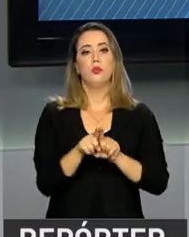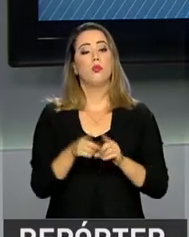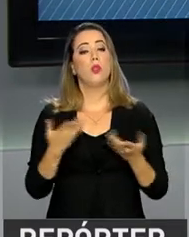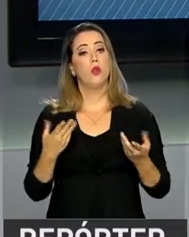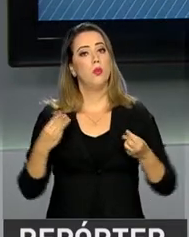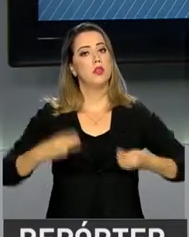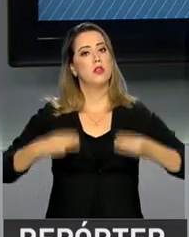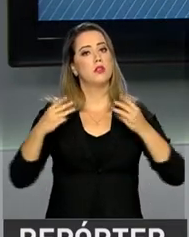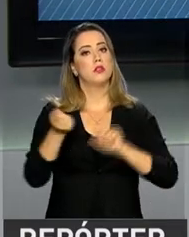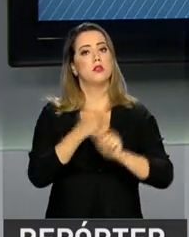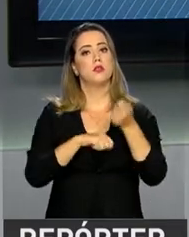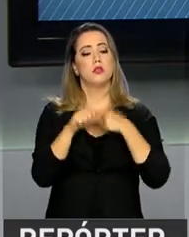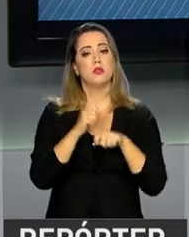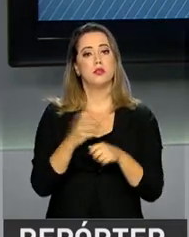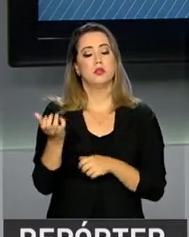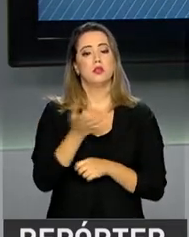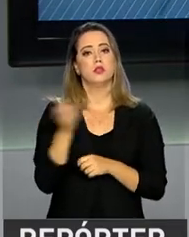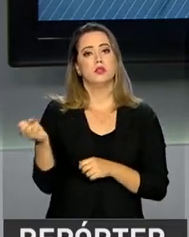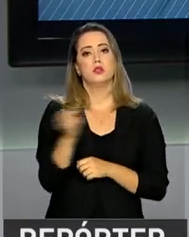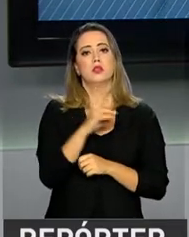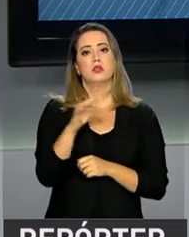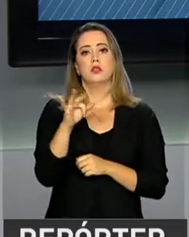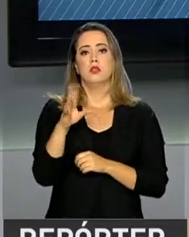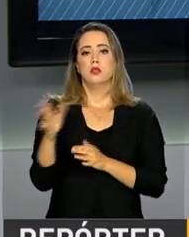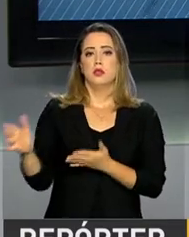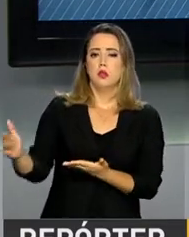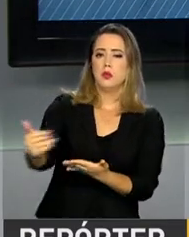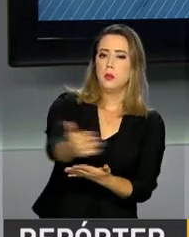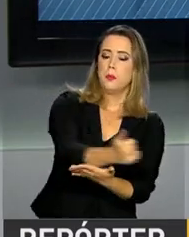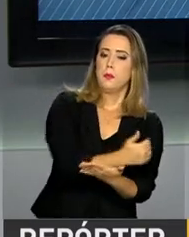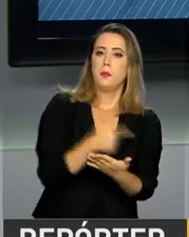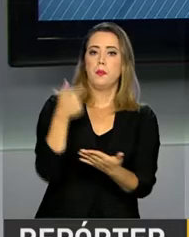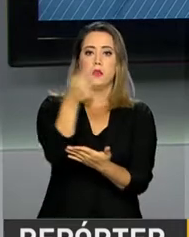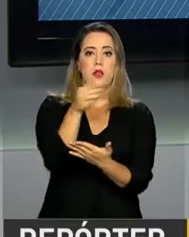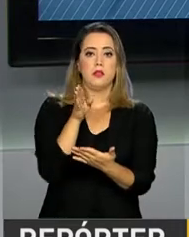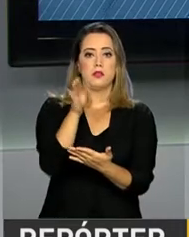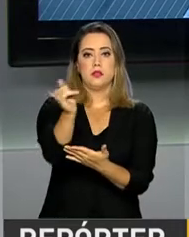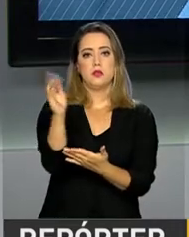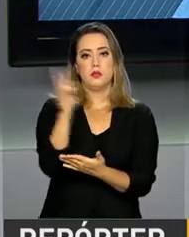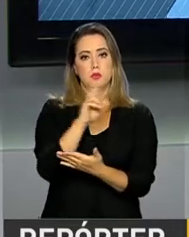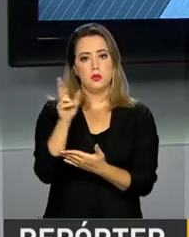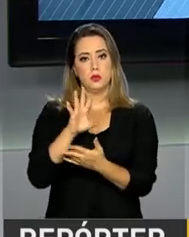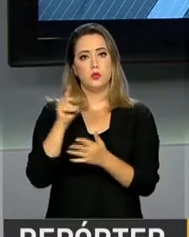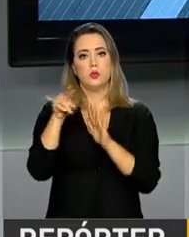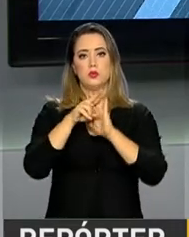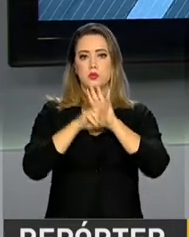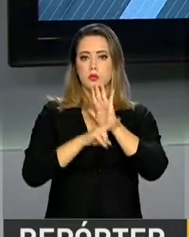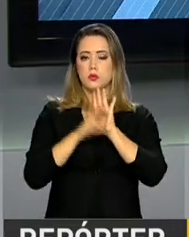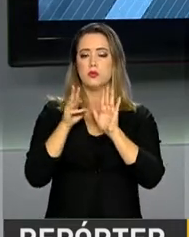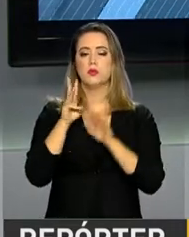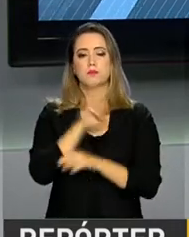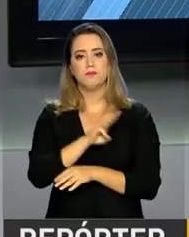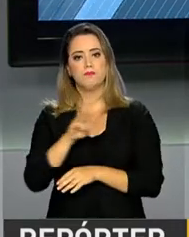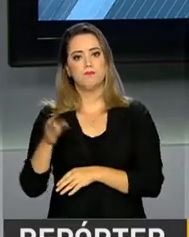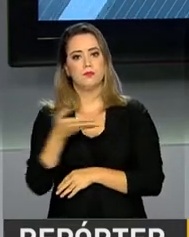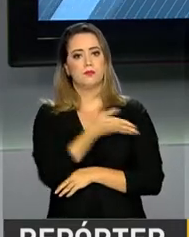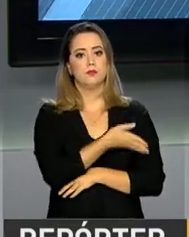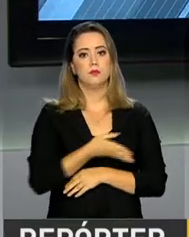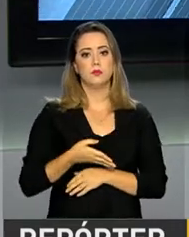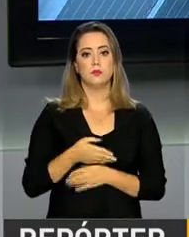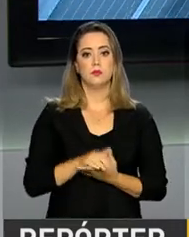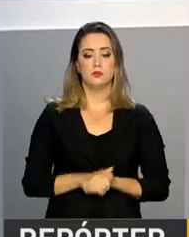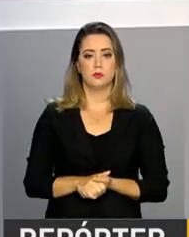de que a arrecadação com o novo refis chegue a 7 bilhões de reais todas as regras estão disponíveis na página da receita na